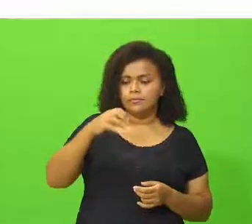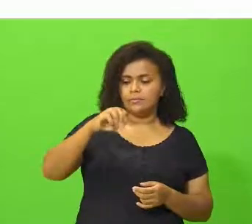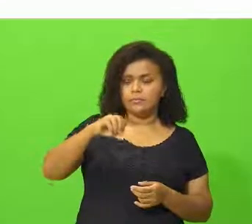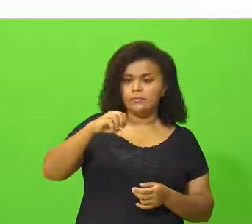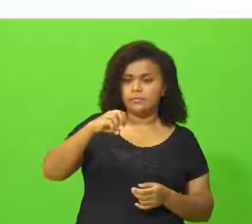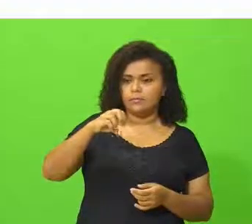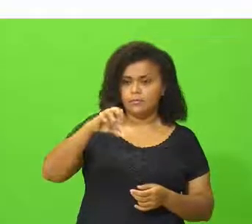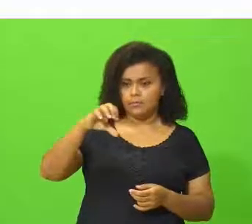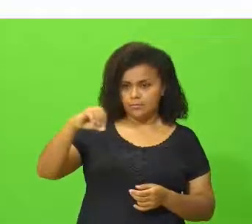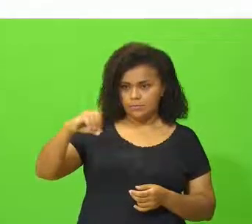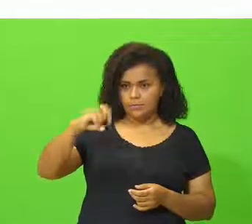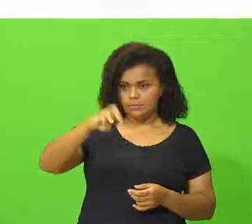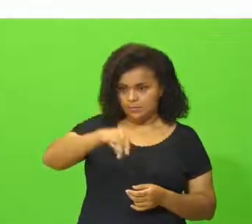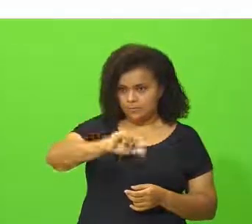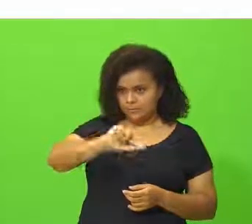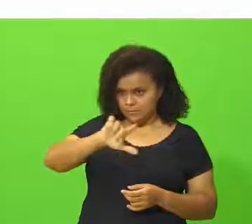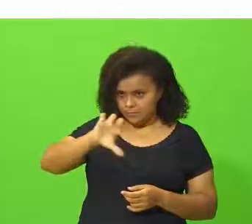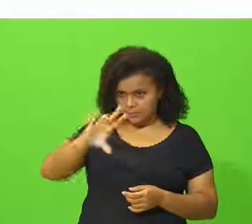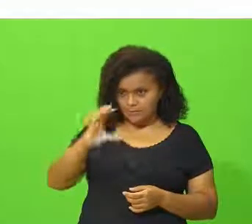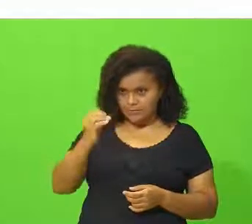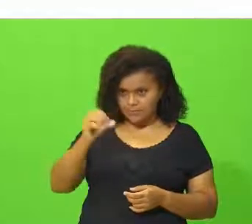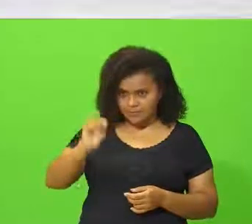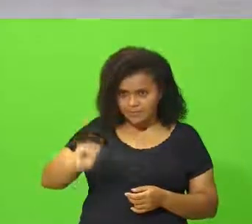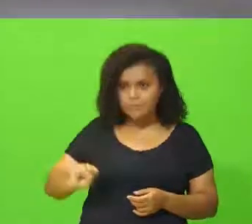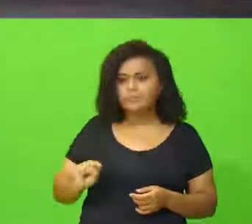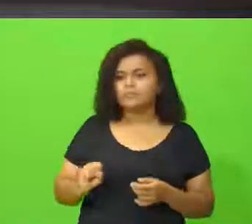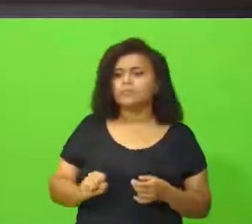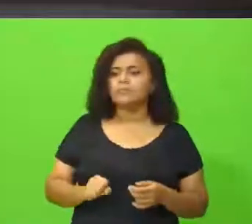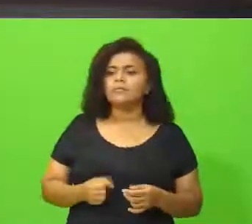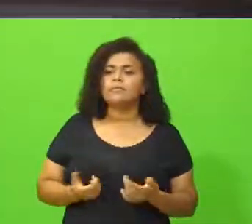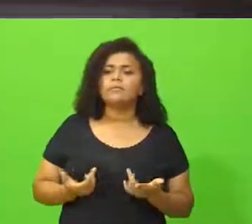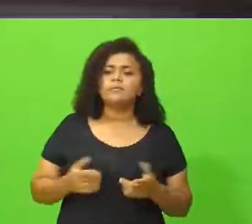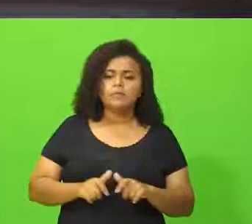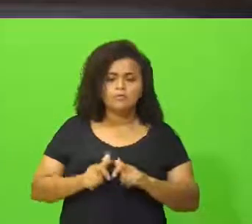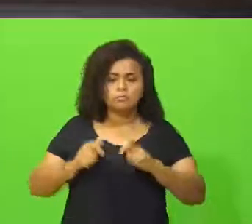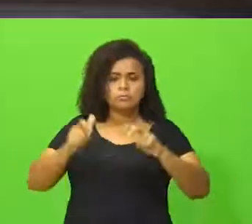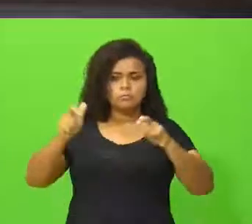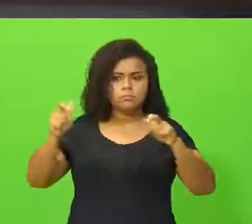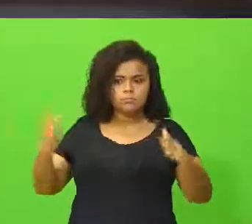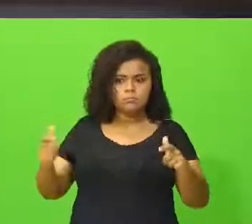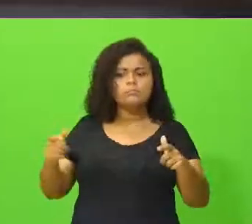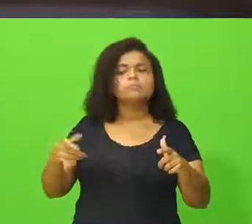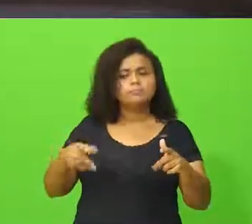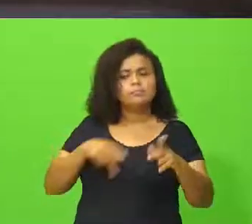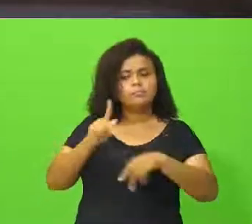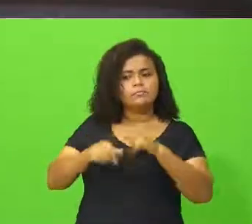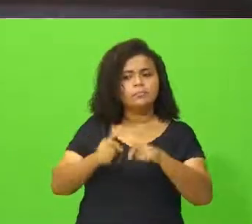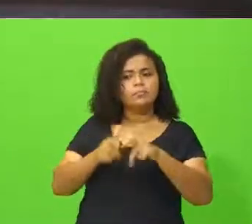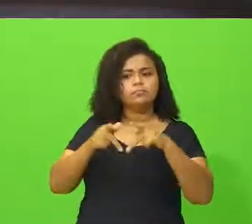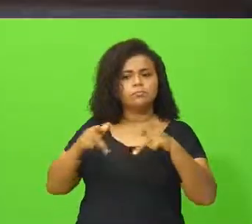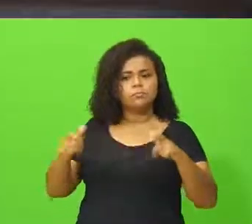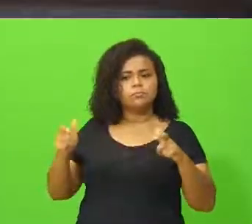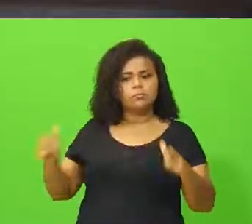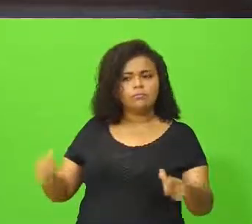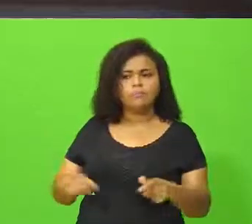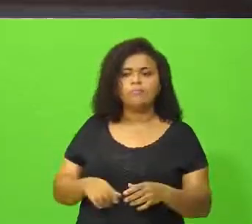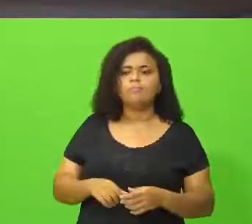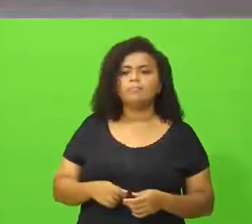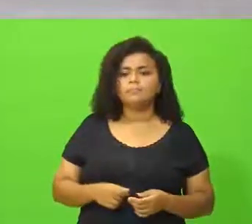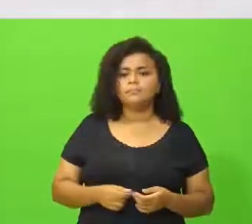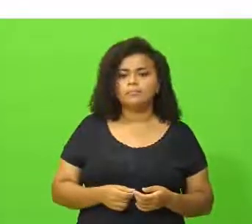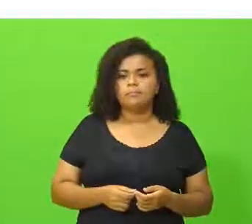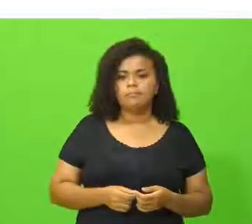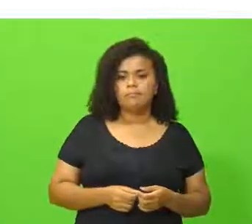habitantes. Então, nós tivemos um crescimento bem significativo no número de pessoas. Podemos